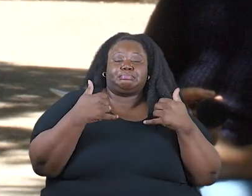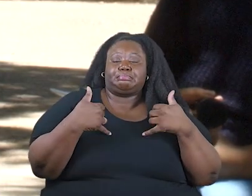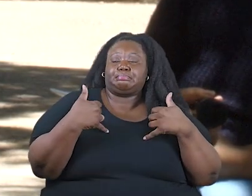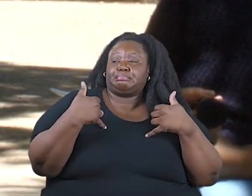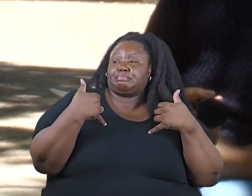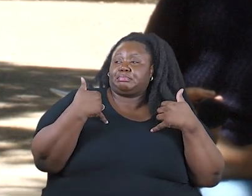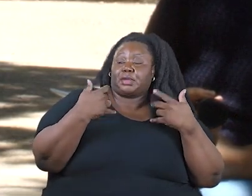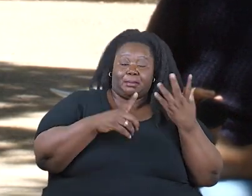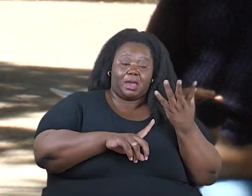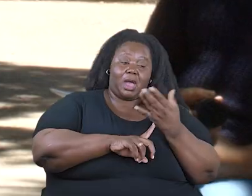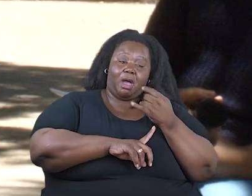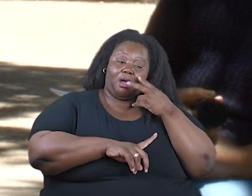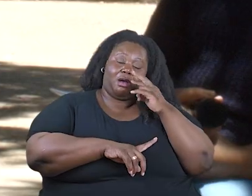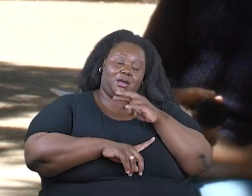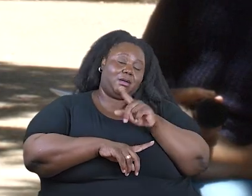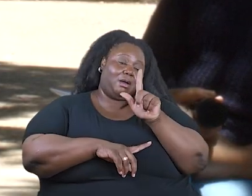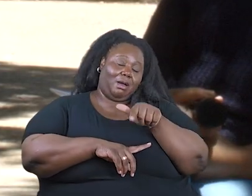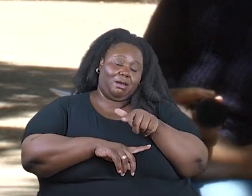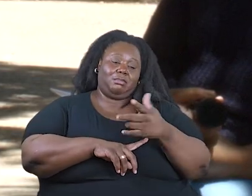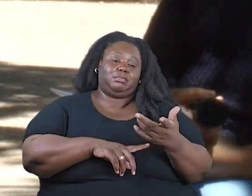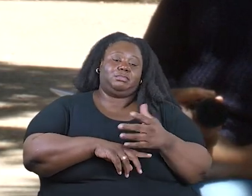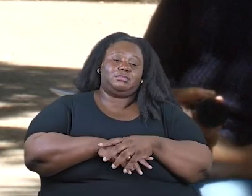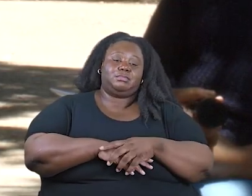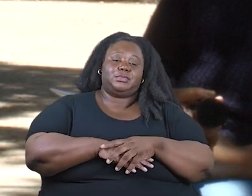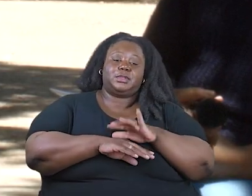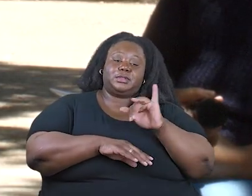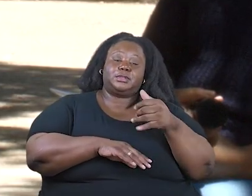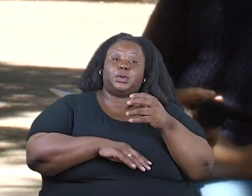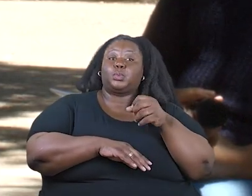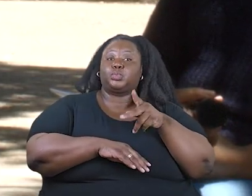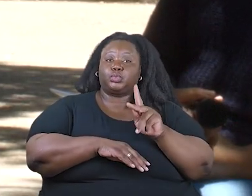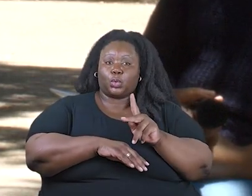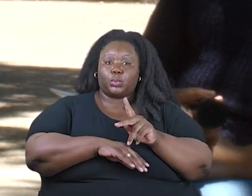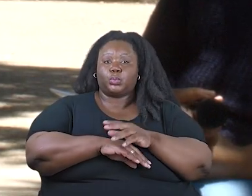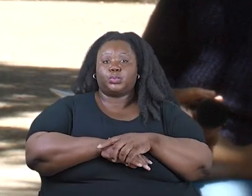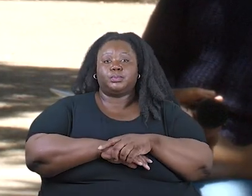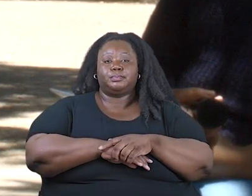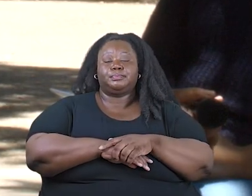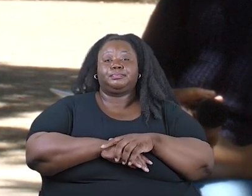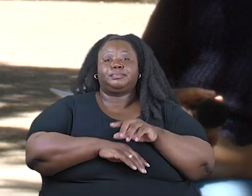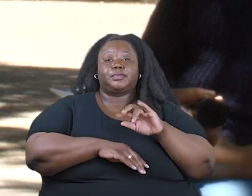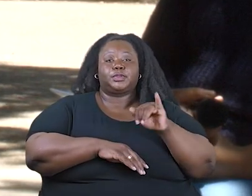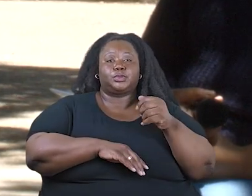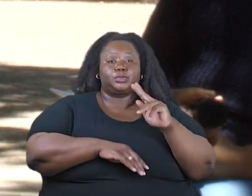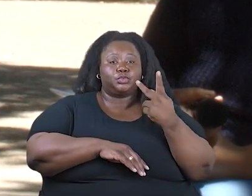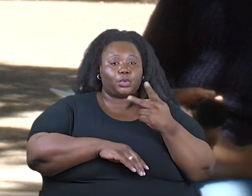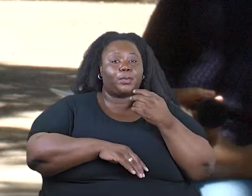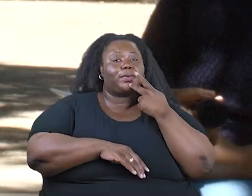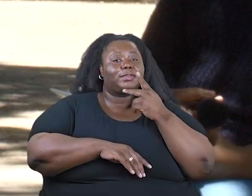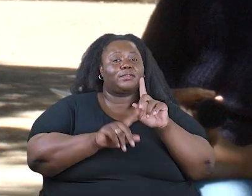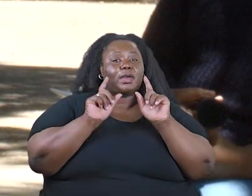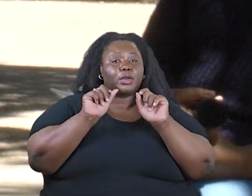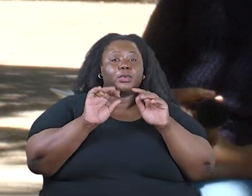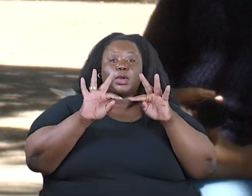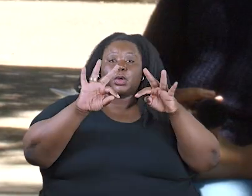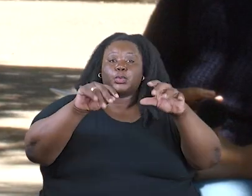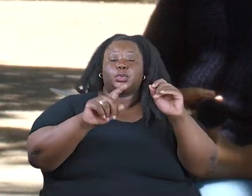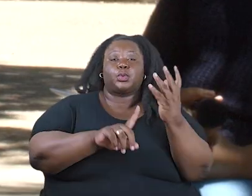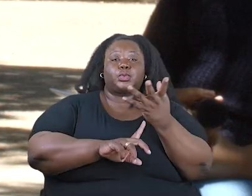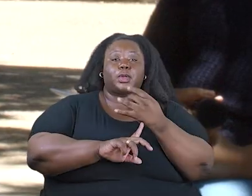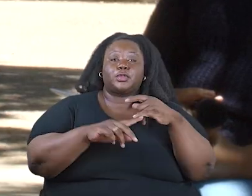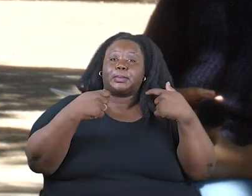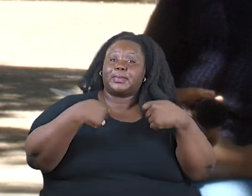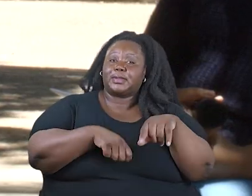para a arte, né? Mas, por exemplo, o John Baldessari, ele tem uma entrevista que ele fala assim, que todo artista